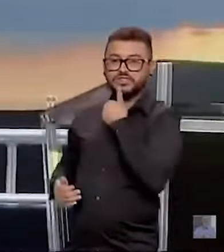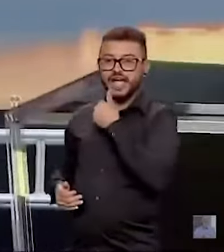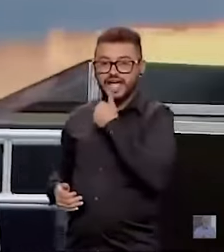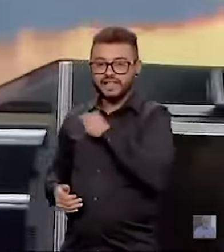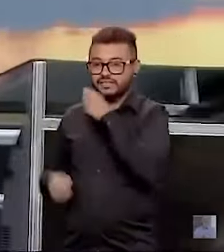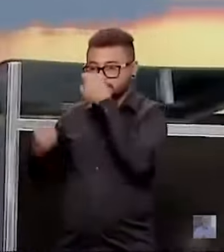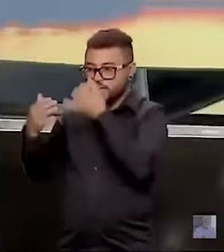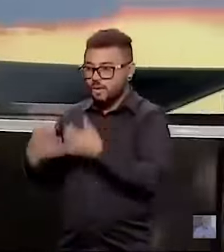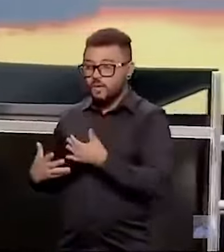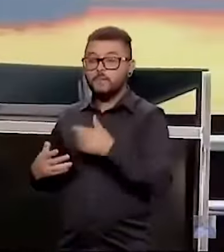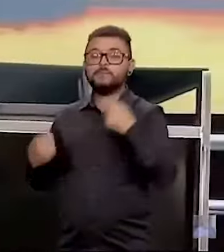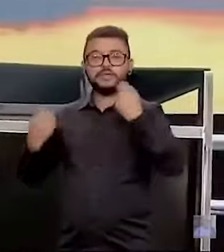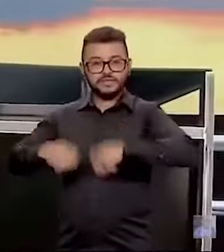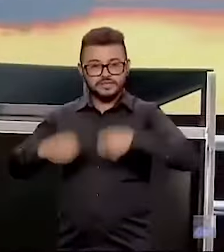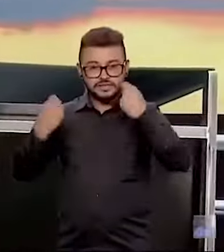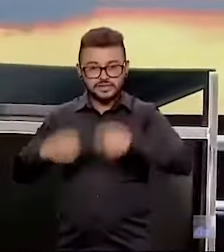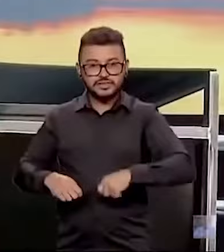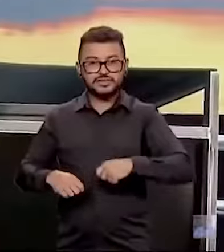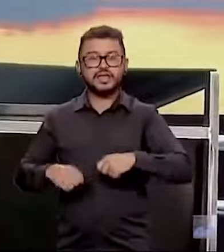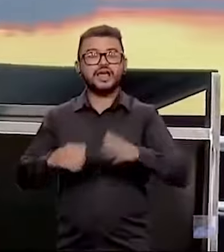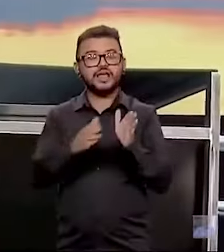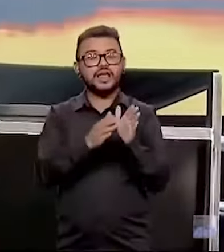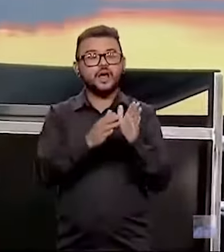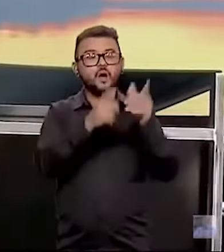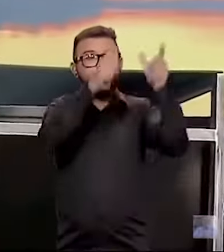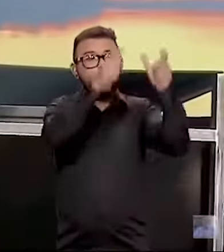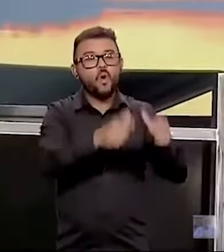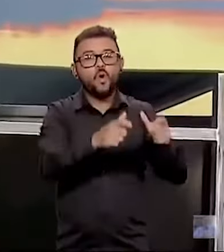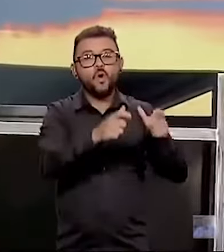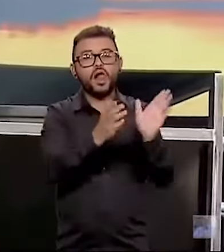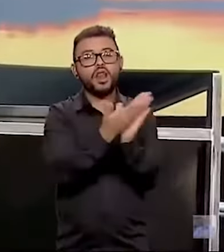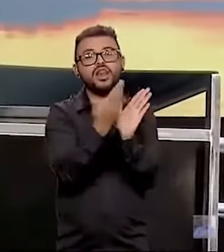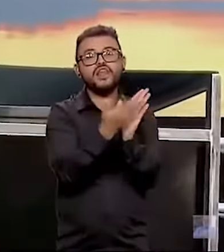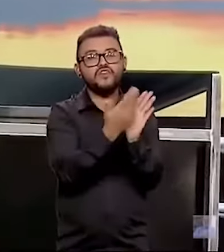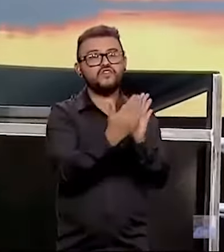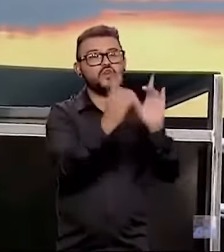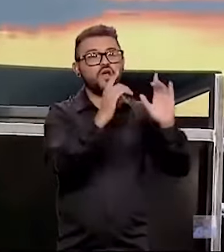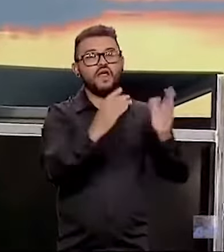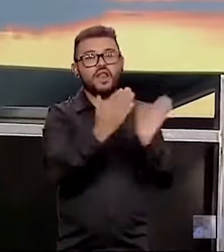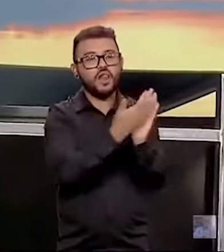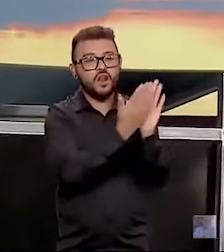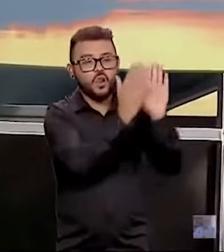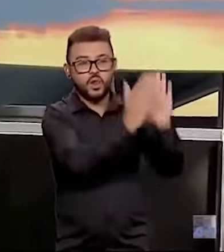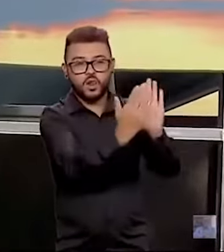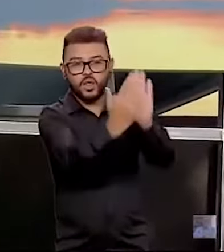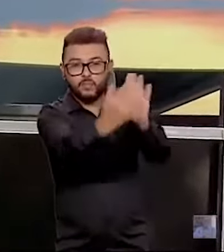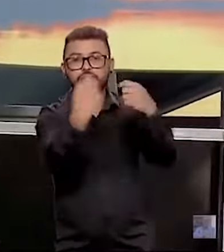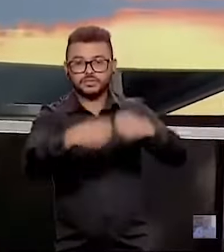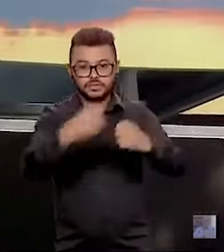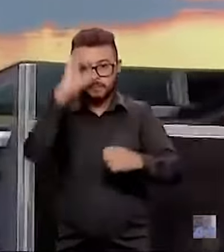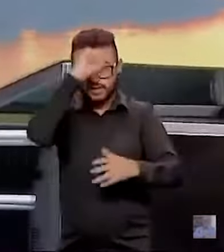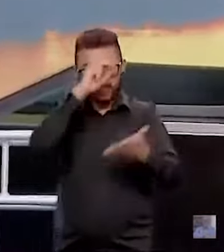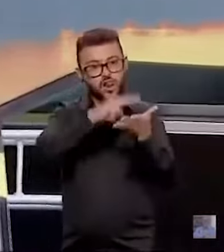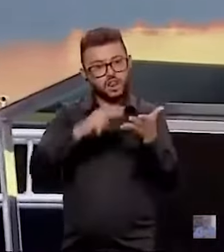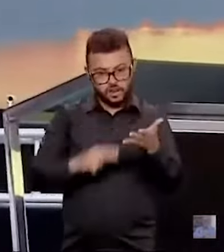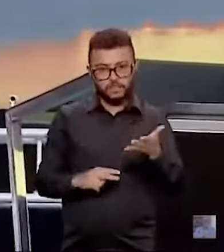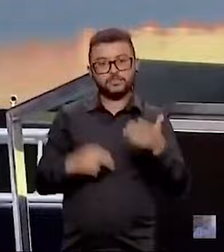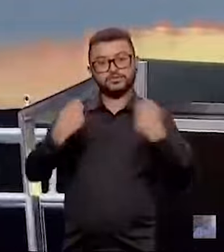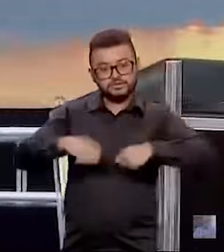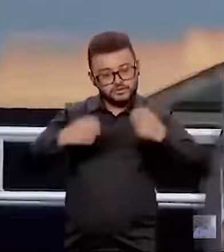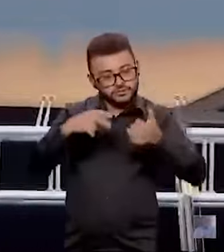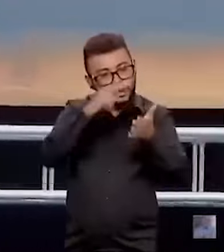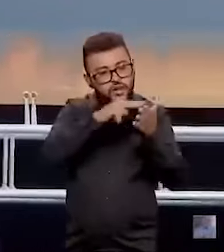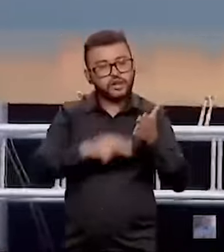sabe, todo conjunto habitacional vai ter que ter uma biblioteca para que as nossas crianças aprendam a